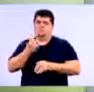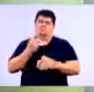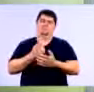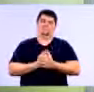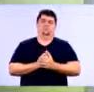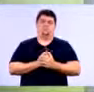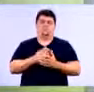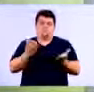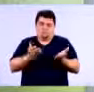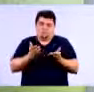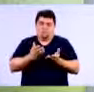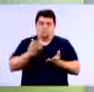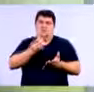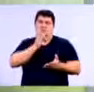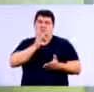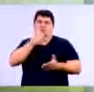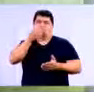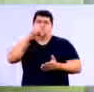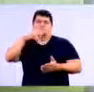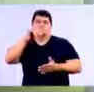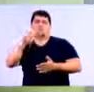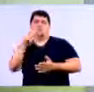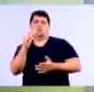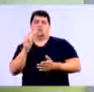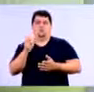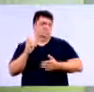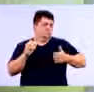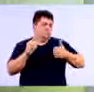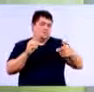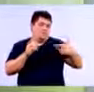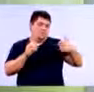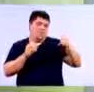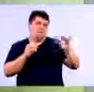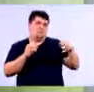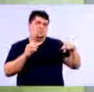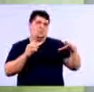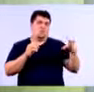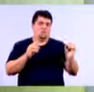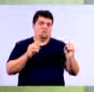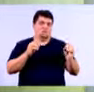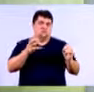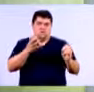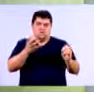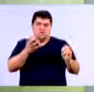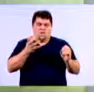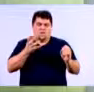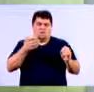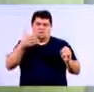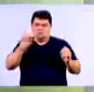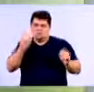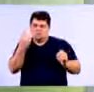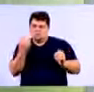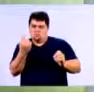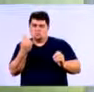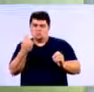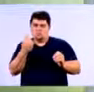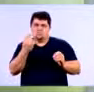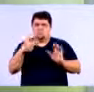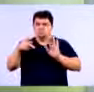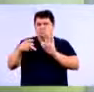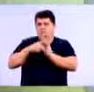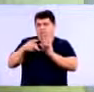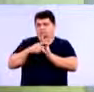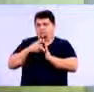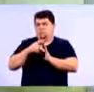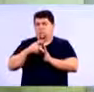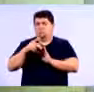Hoje eu tenho 10 milhões e a Denise tem 10 milhões. E aí, se a gente queira aplicar esses 10 milhões no único certificado, a gente pode?